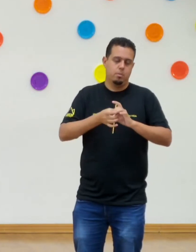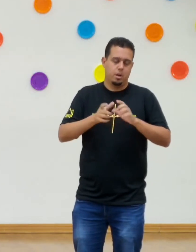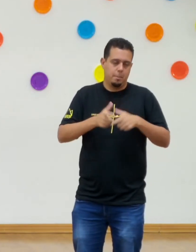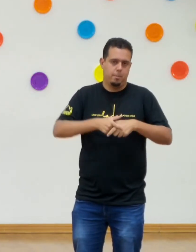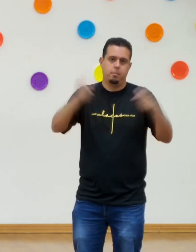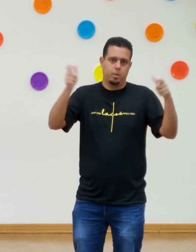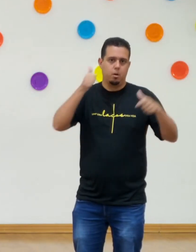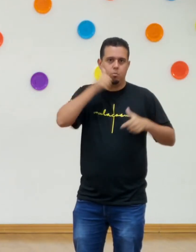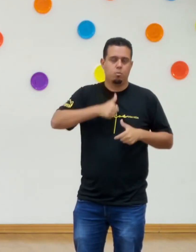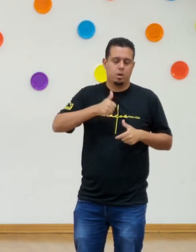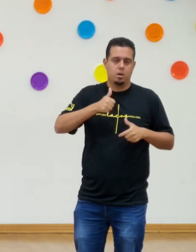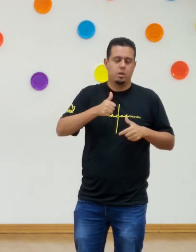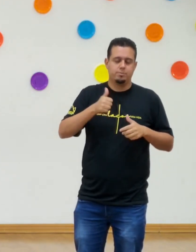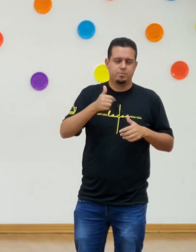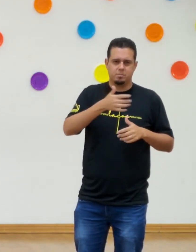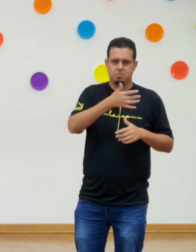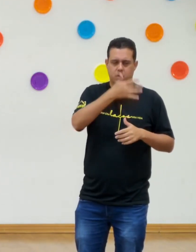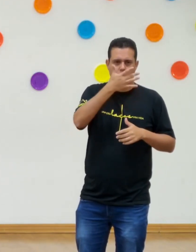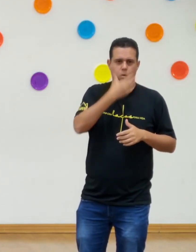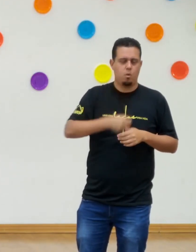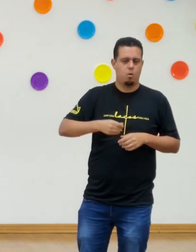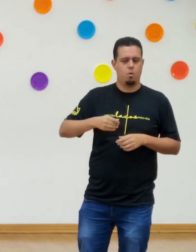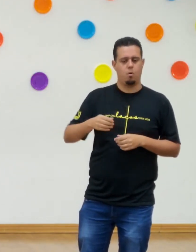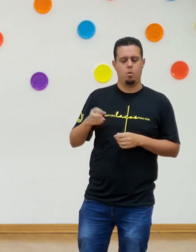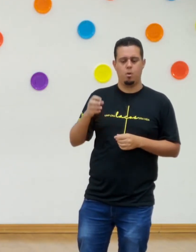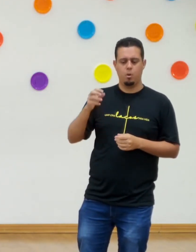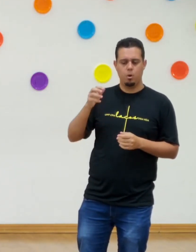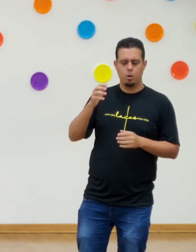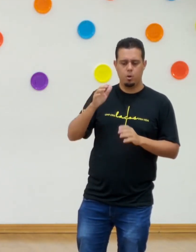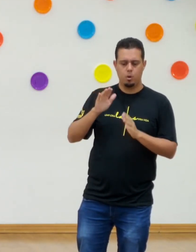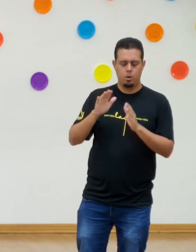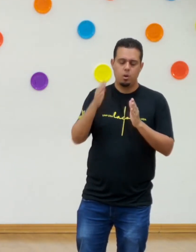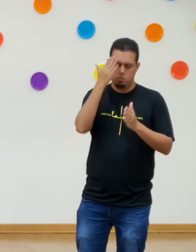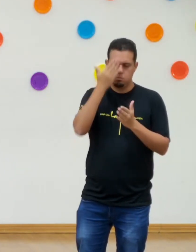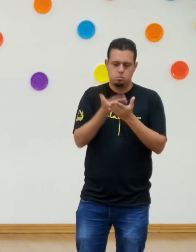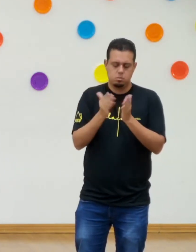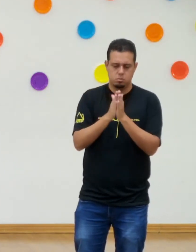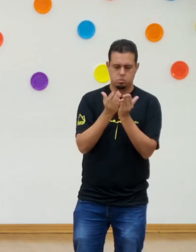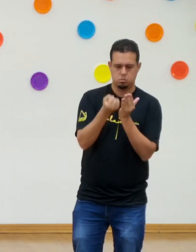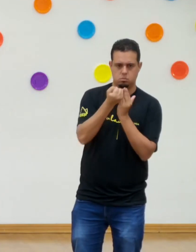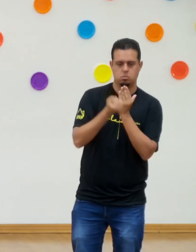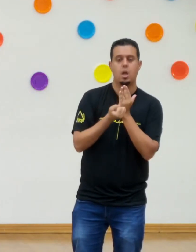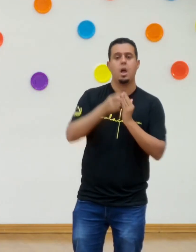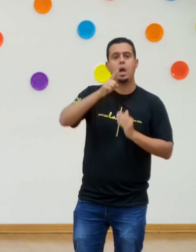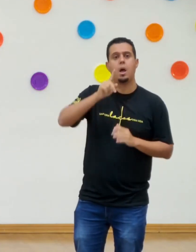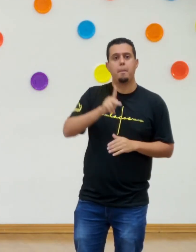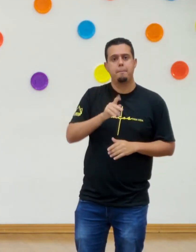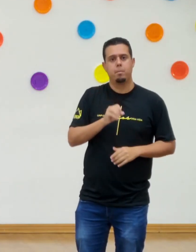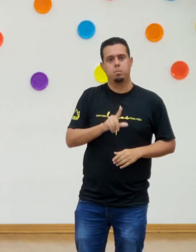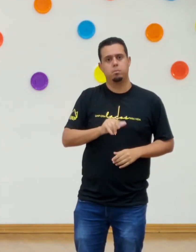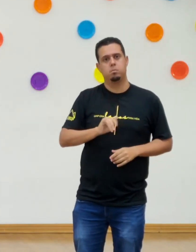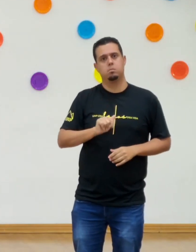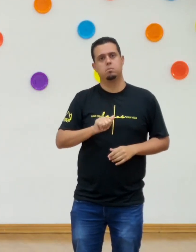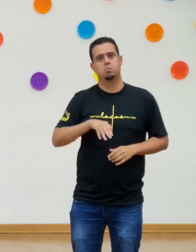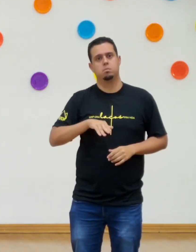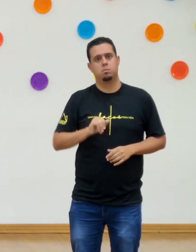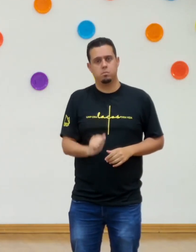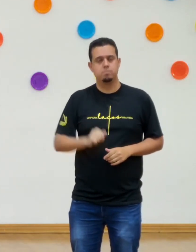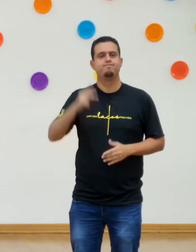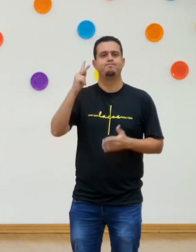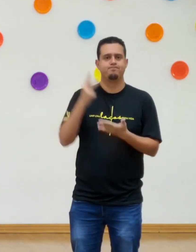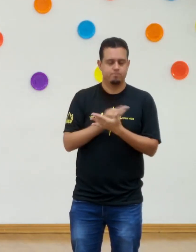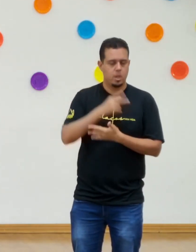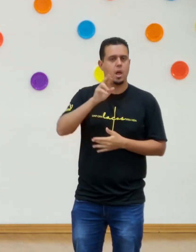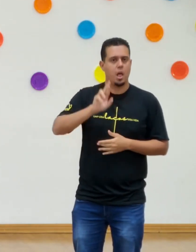reformados, poligamia é um erro, constitui uma desobediência a Deus, que estabeleceu o casamento